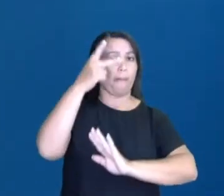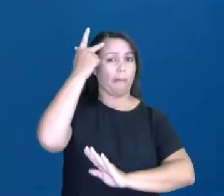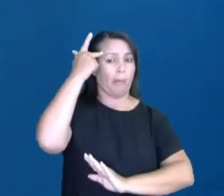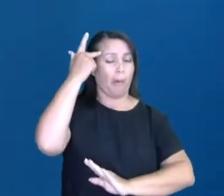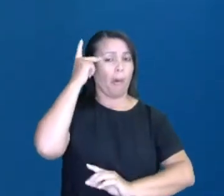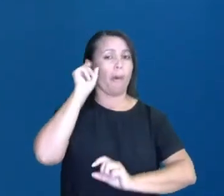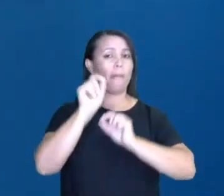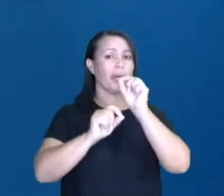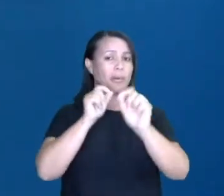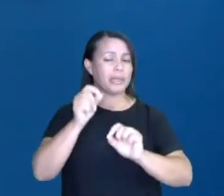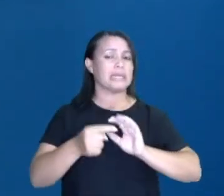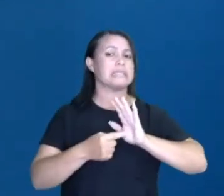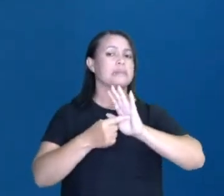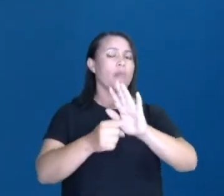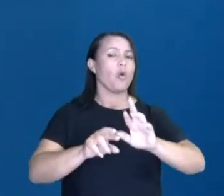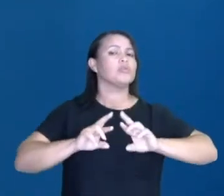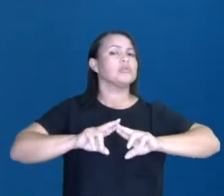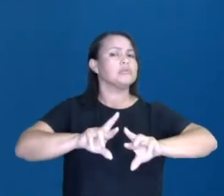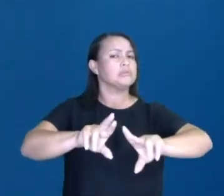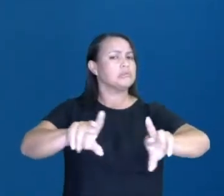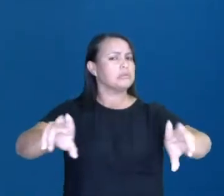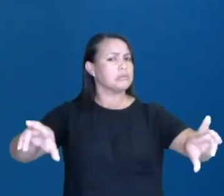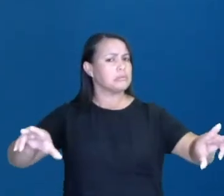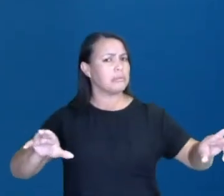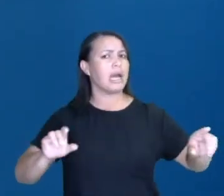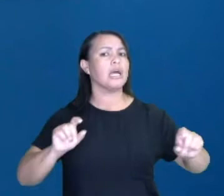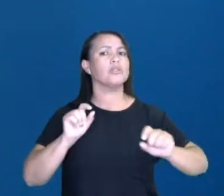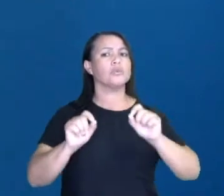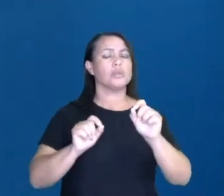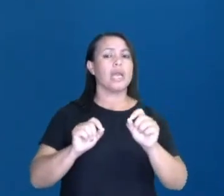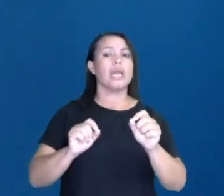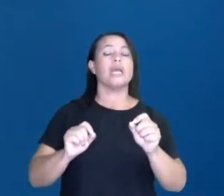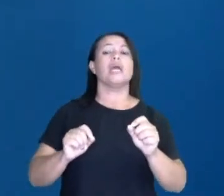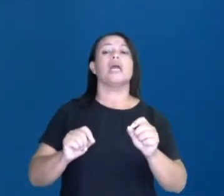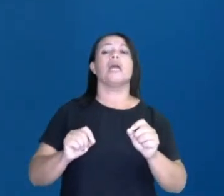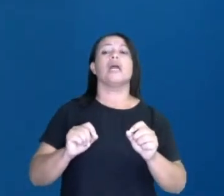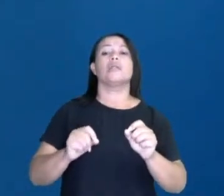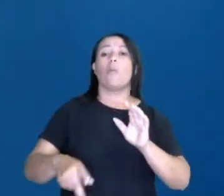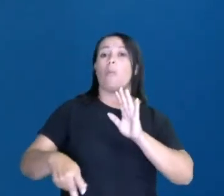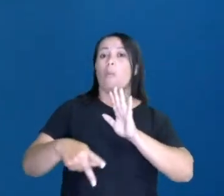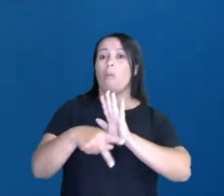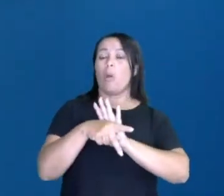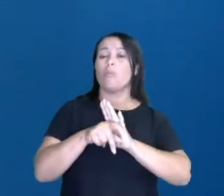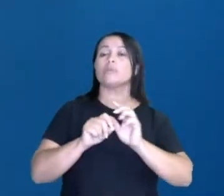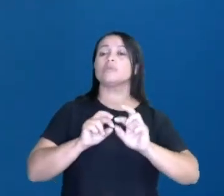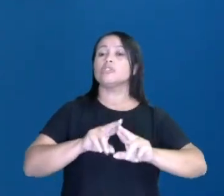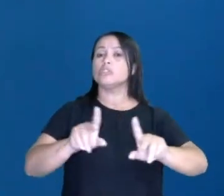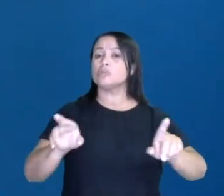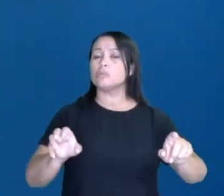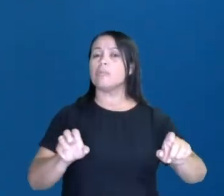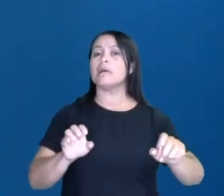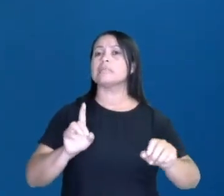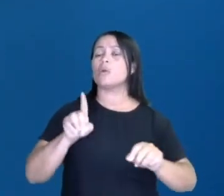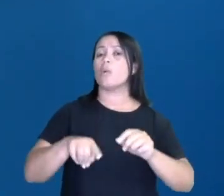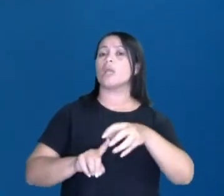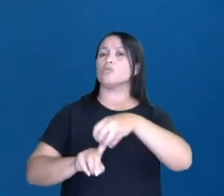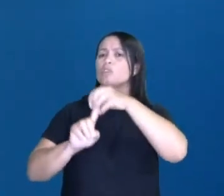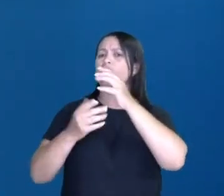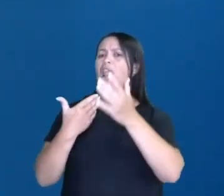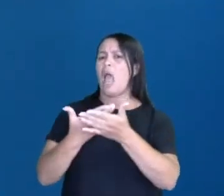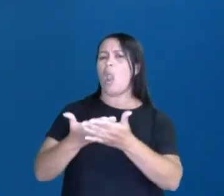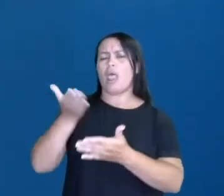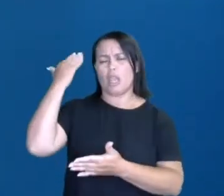que distinguem dos demais, que são exclusivos. Na aula anterior eu expliquei, dei uma lista de todos